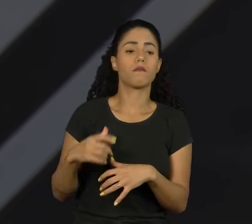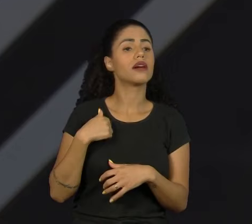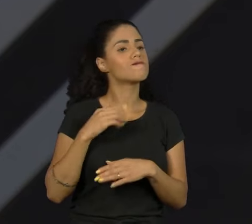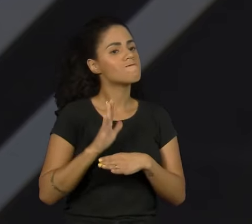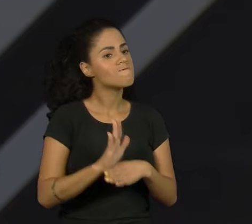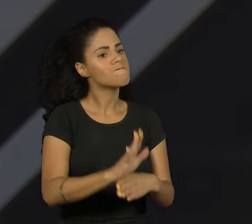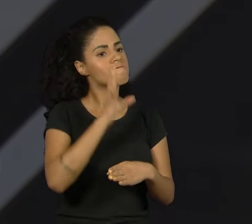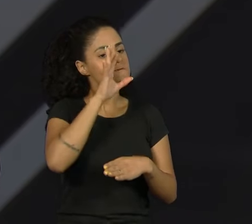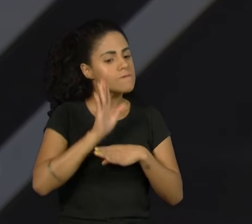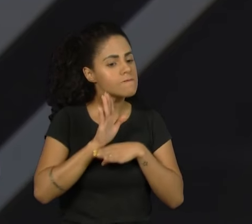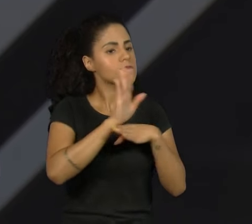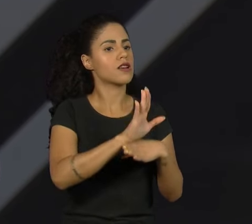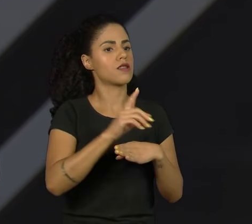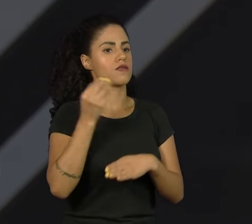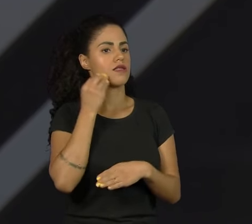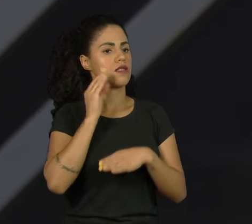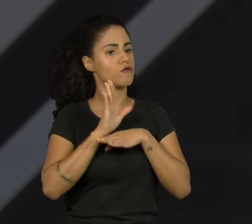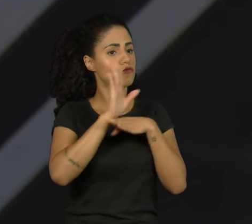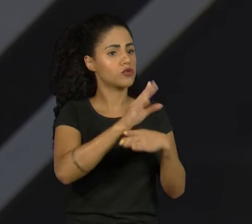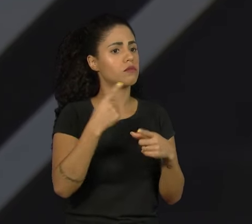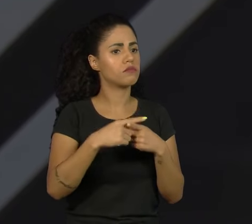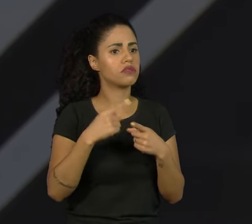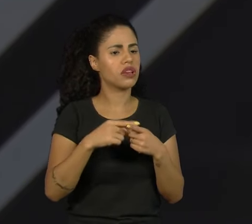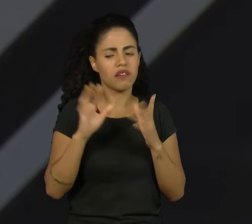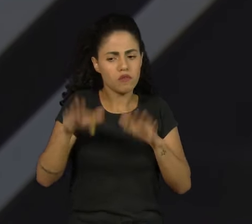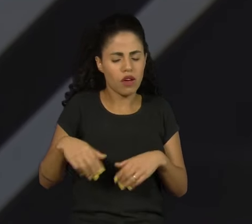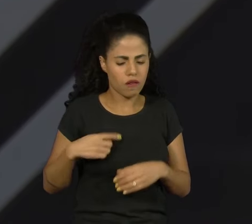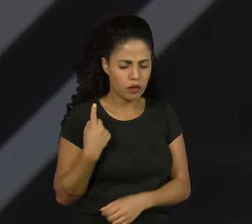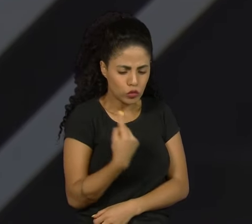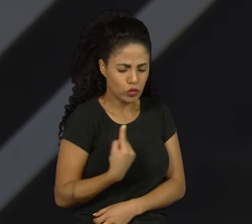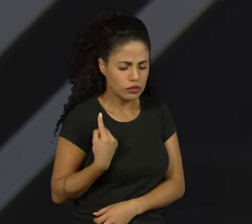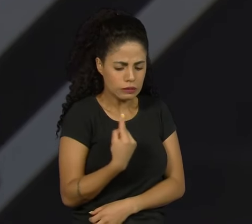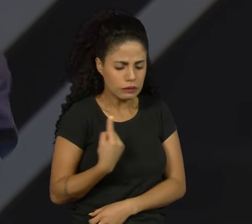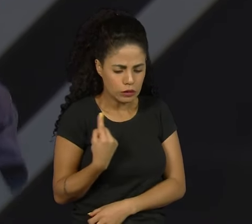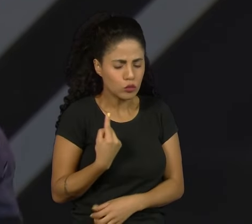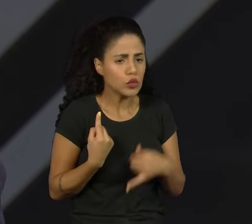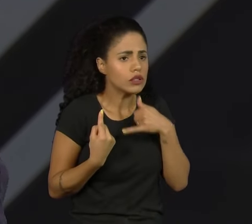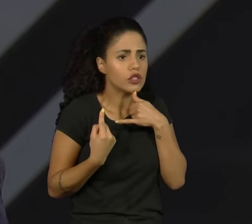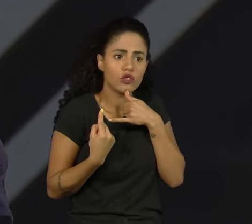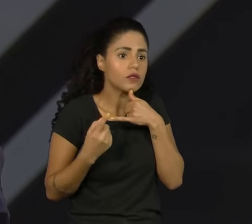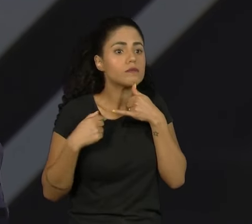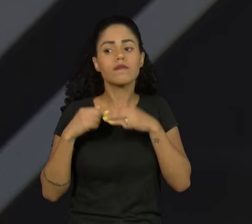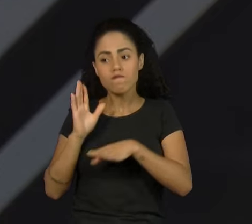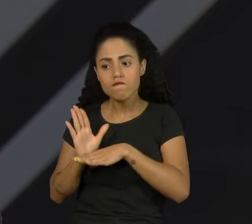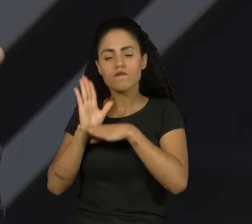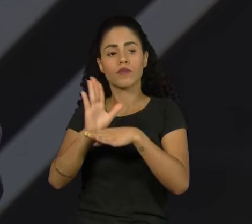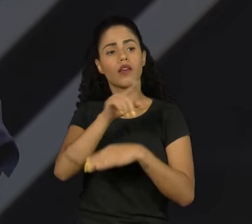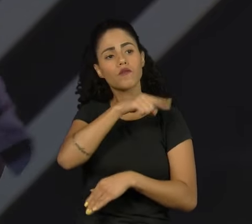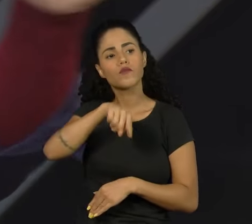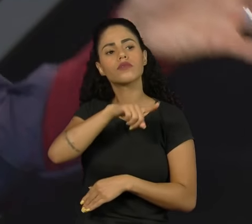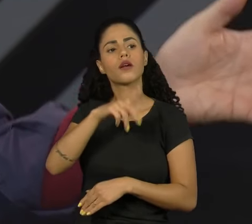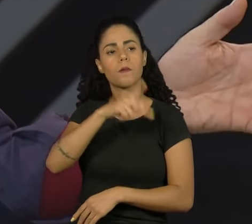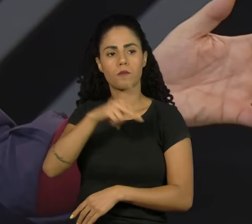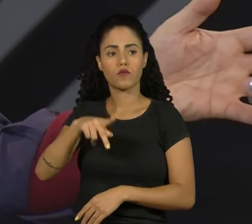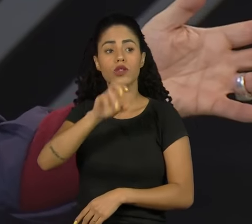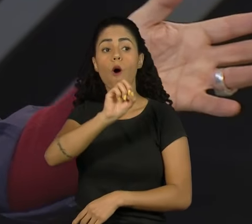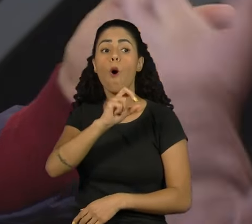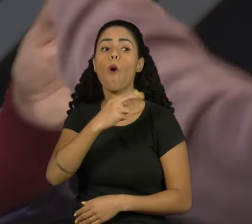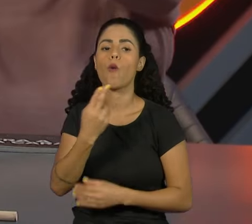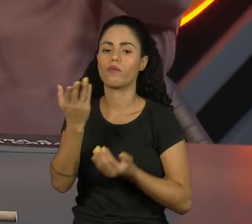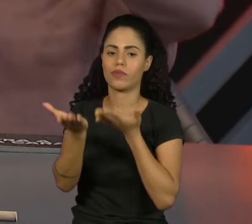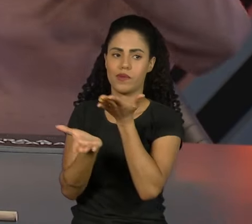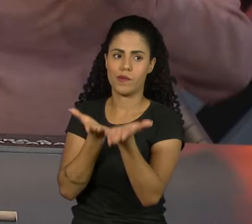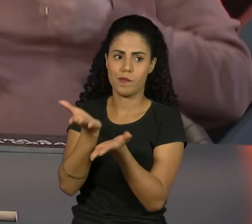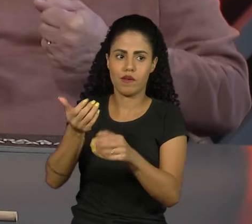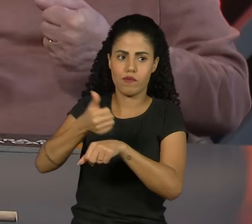voltar para a situação crítica dele e também te fixar nela, você, professor ou terapeuta.